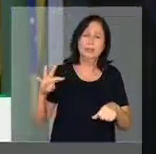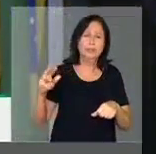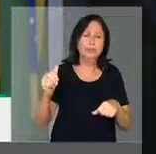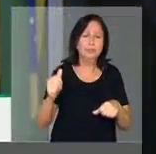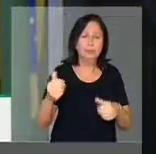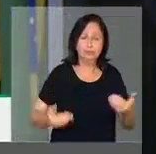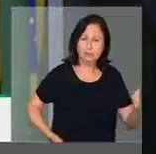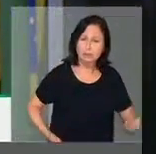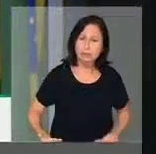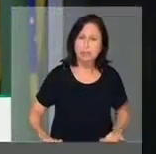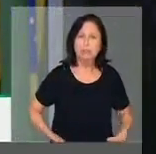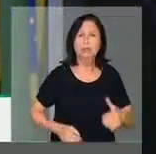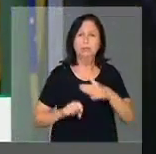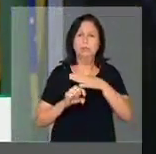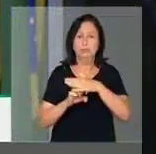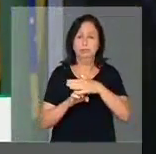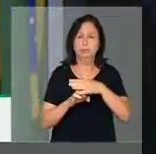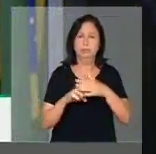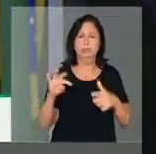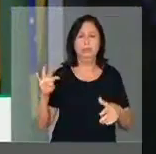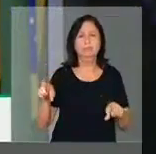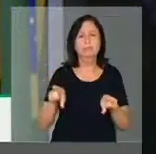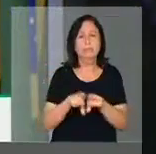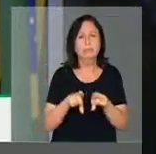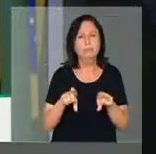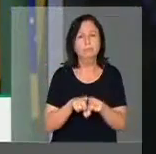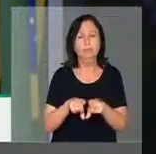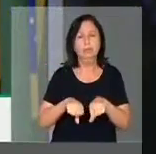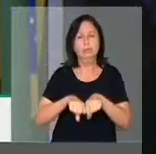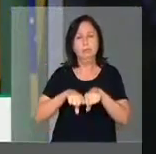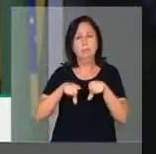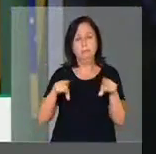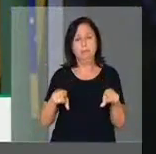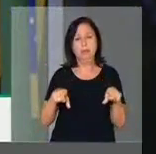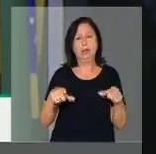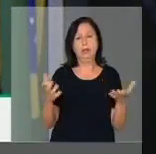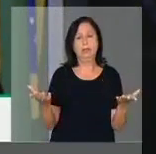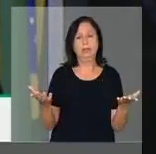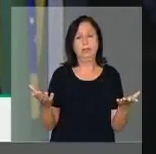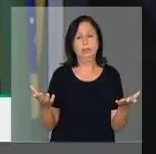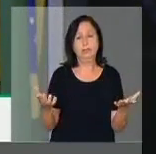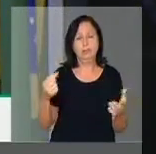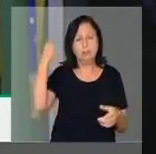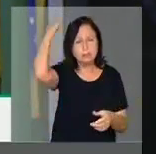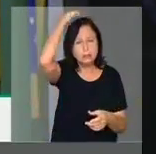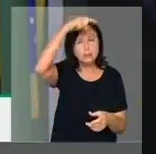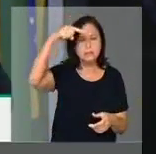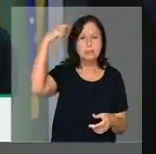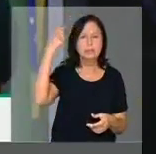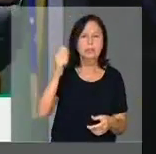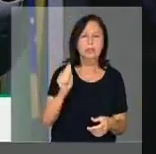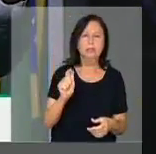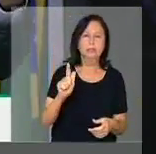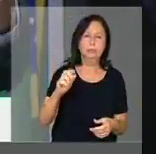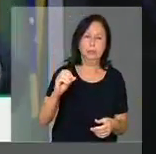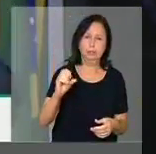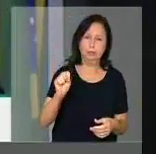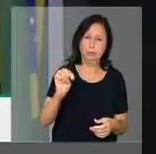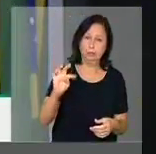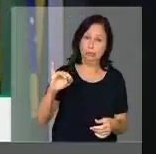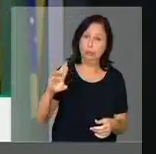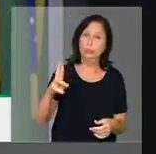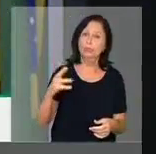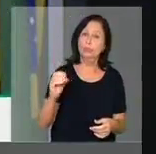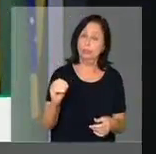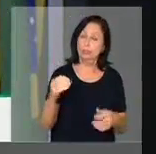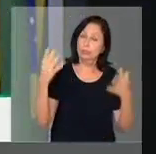aos empresários? Eu entendo que é possível, como diz Santo Agostinho, o tempo é questão de preferência,